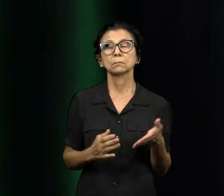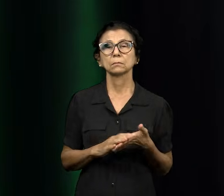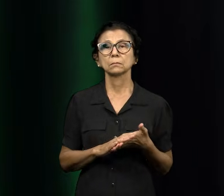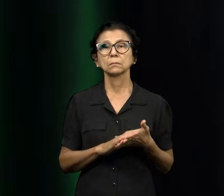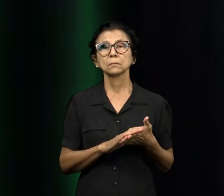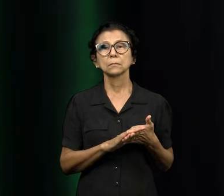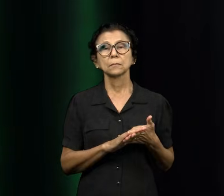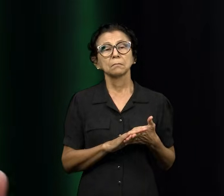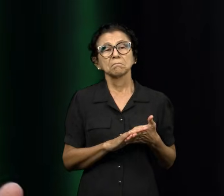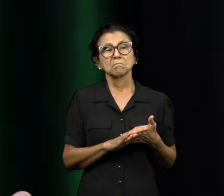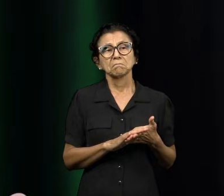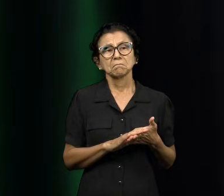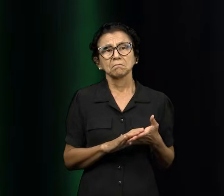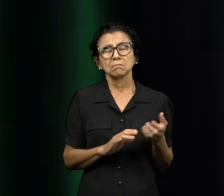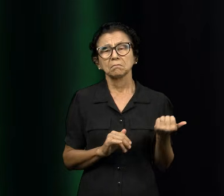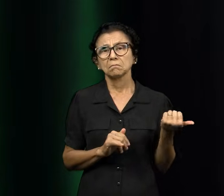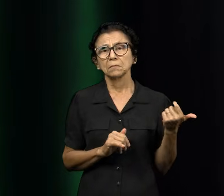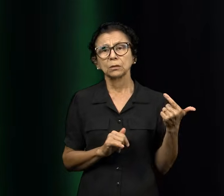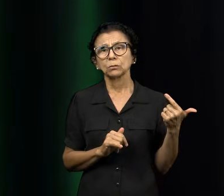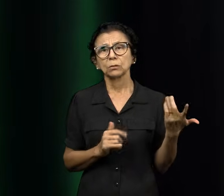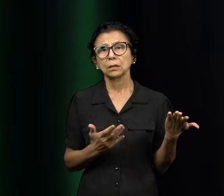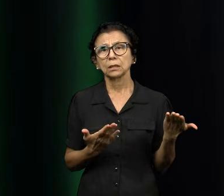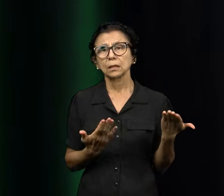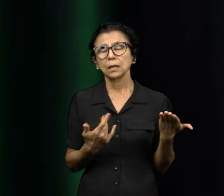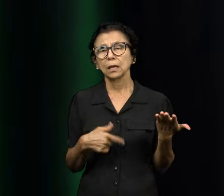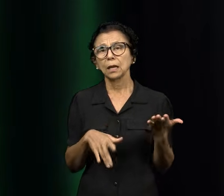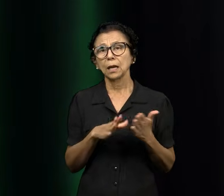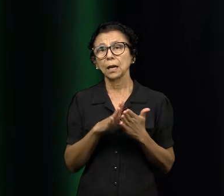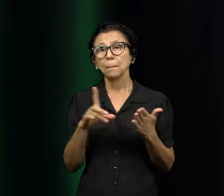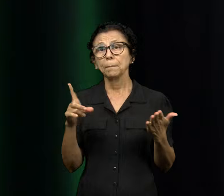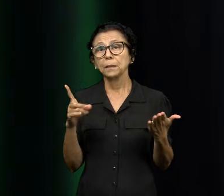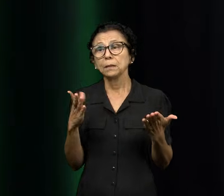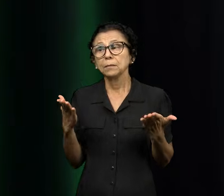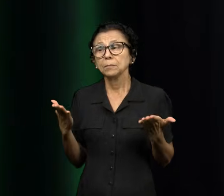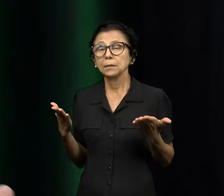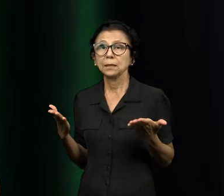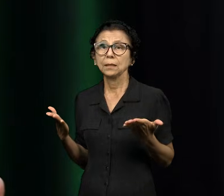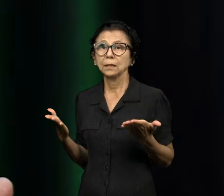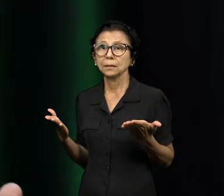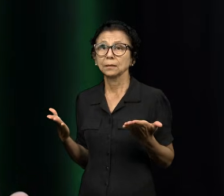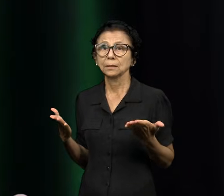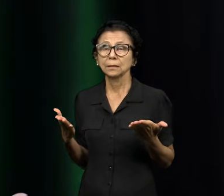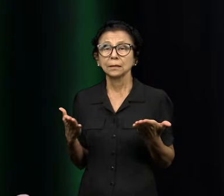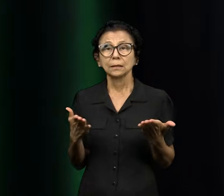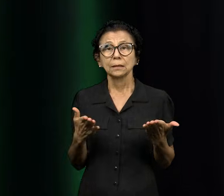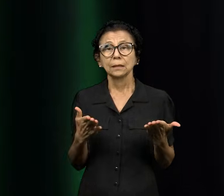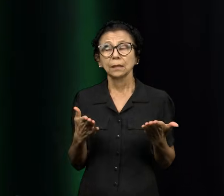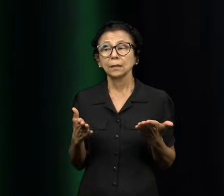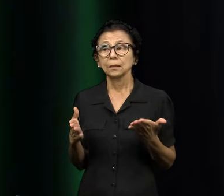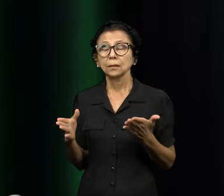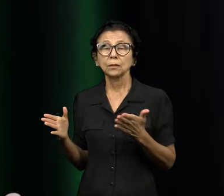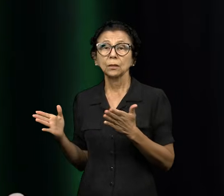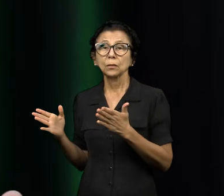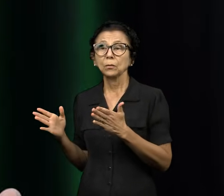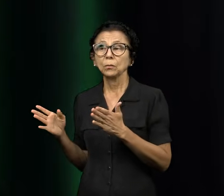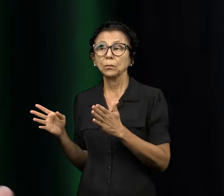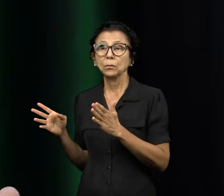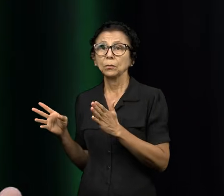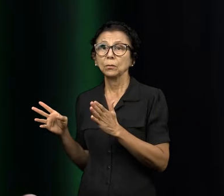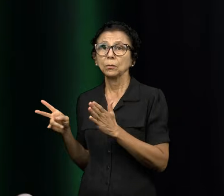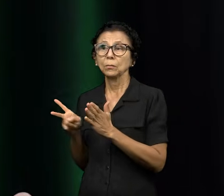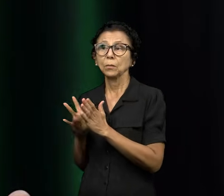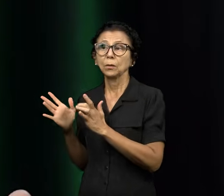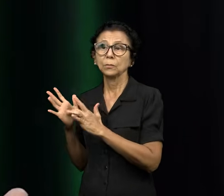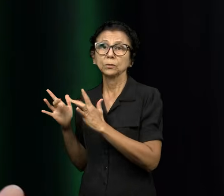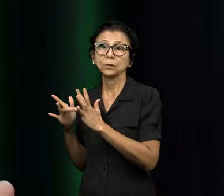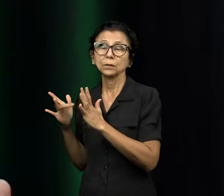que estar atentos à própria palavra do Senhor que estava diante deles. Esse é um grande problema hoje, às vezes, quando o